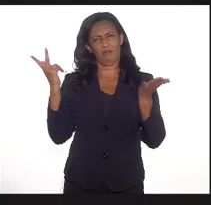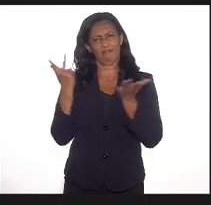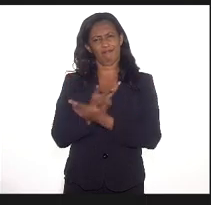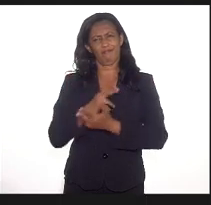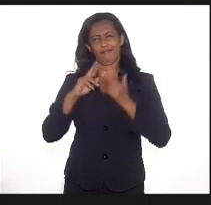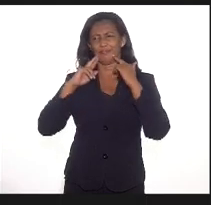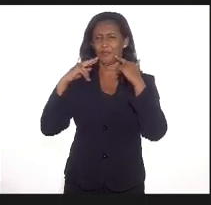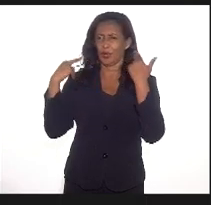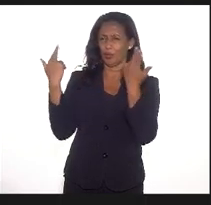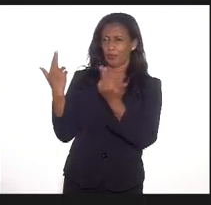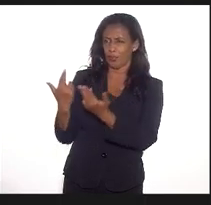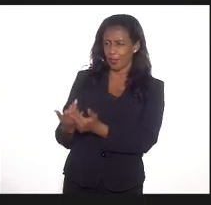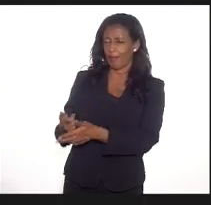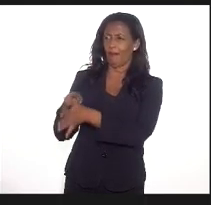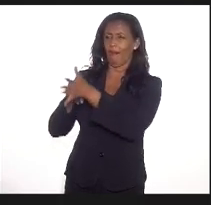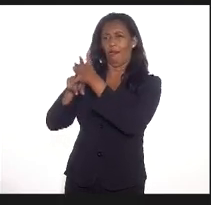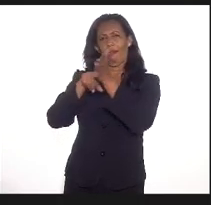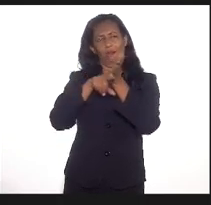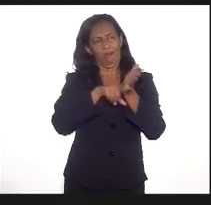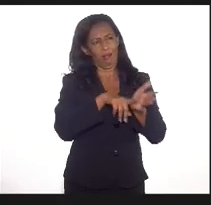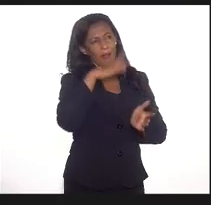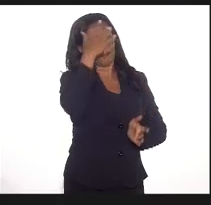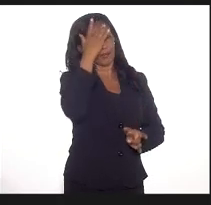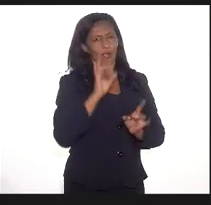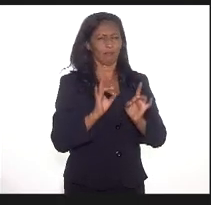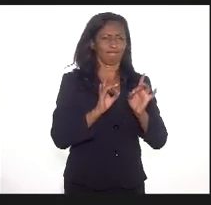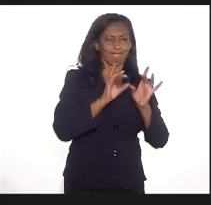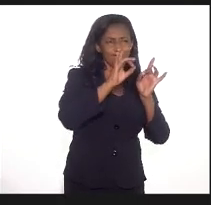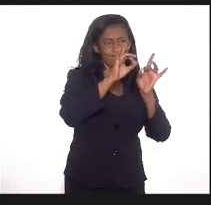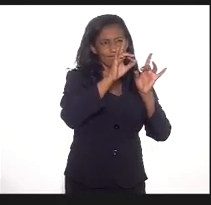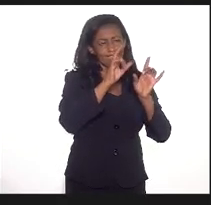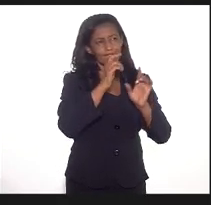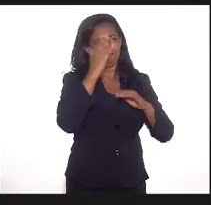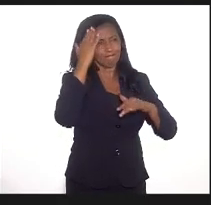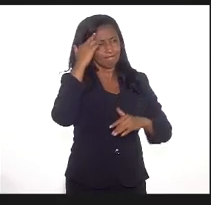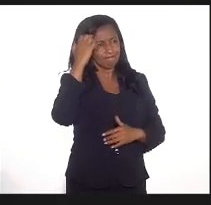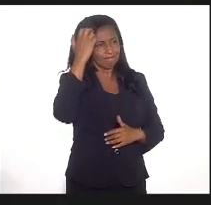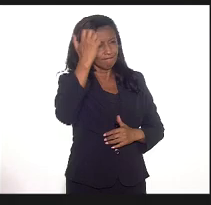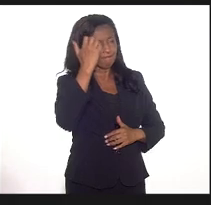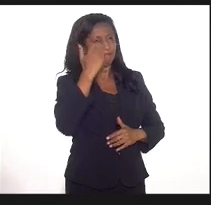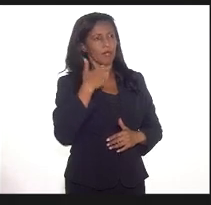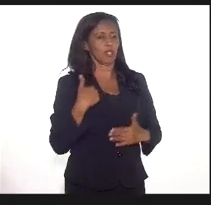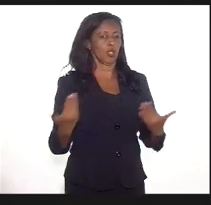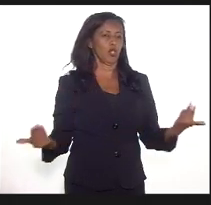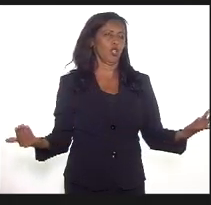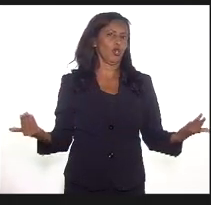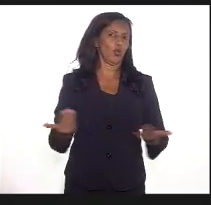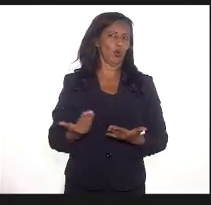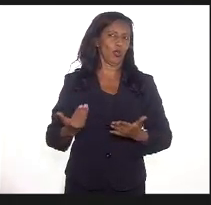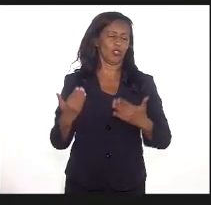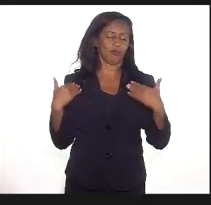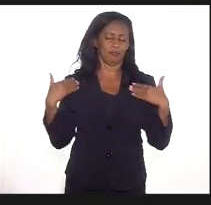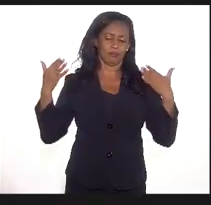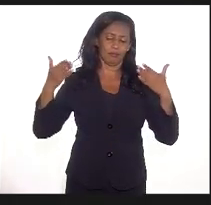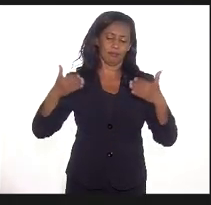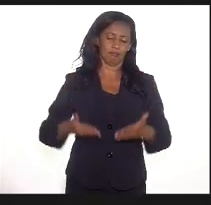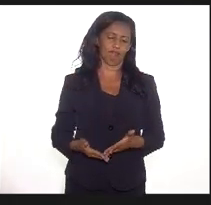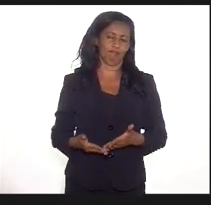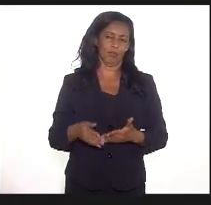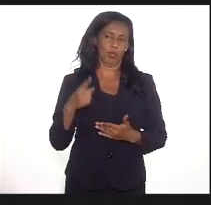já consultei diversos especialistas e hoje trago aqui